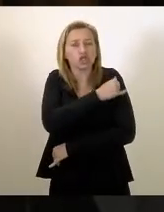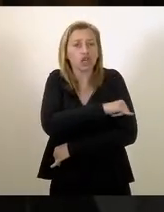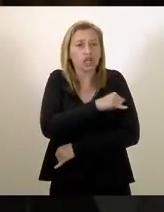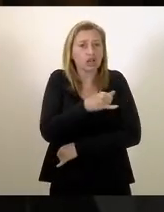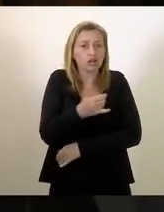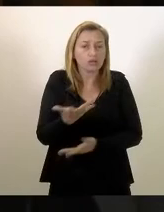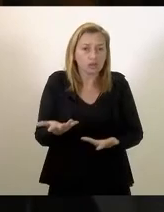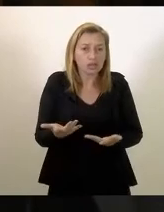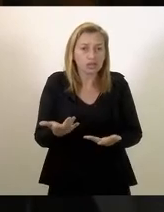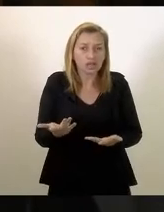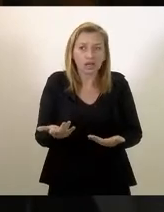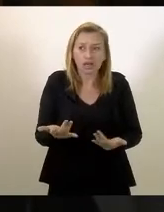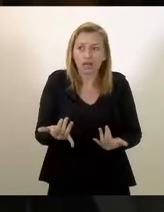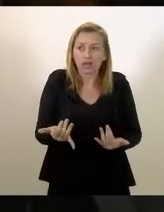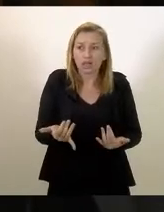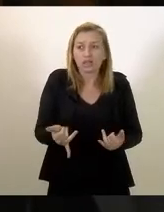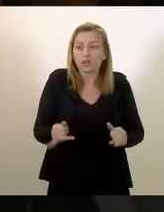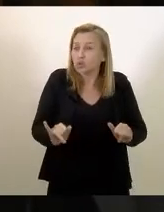vítima disso